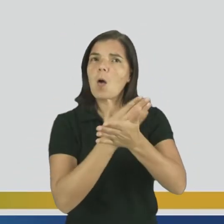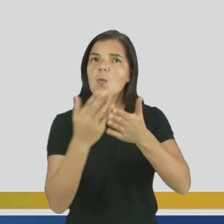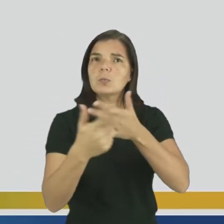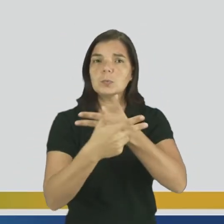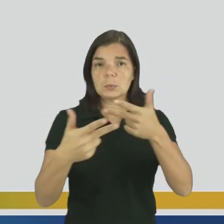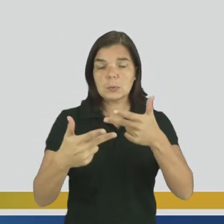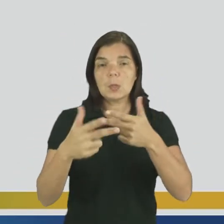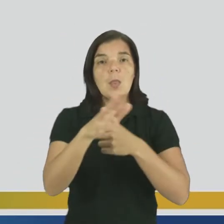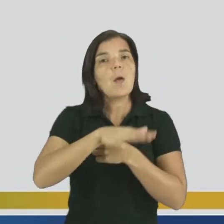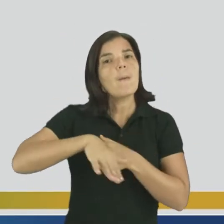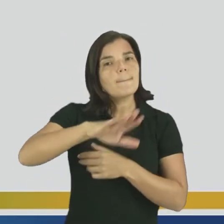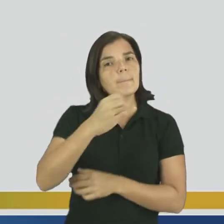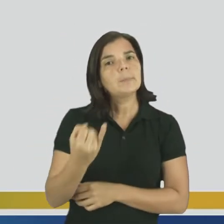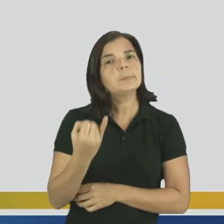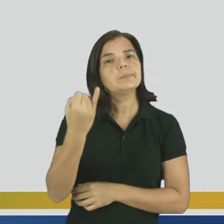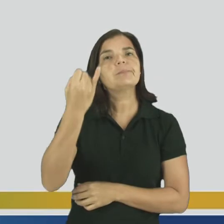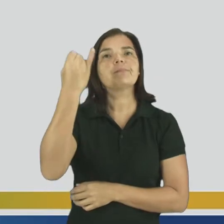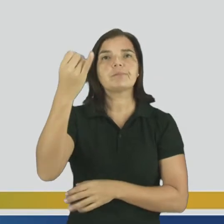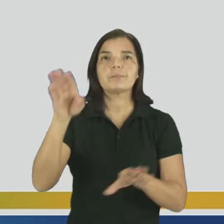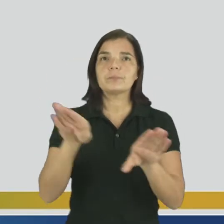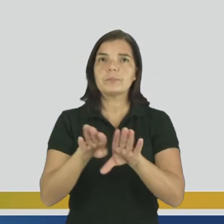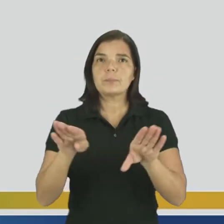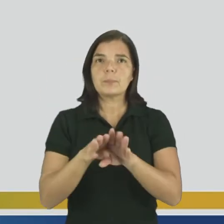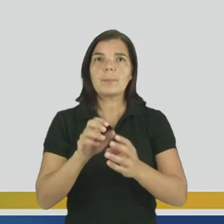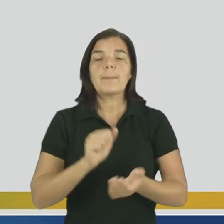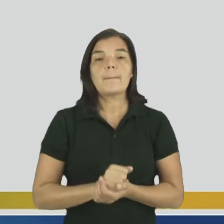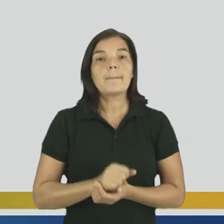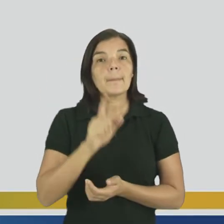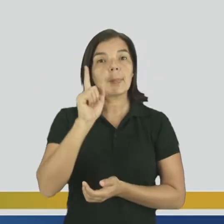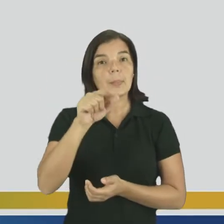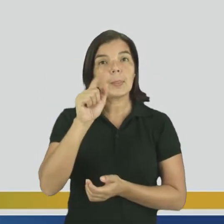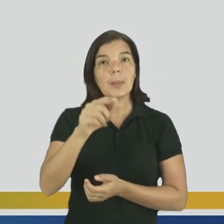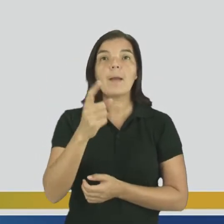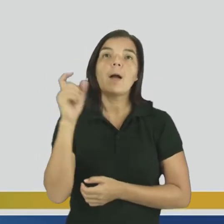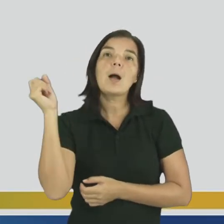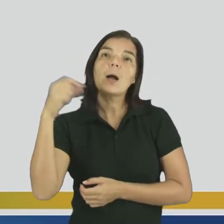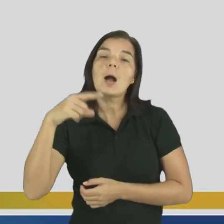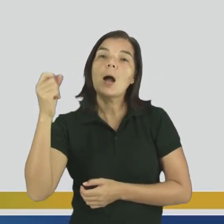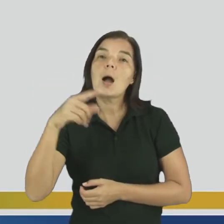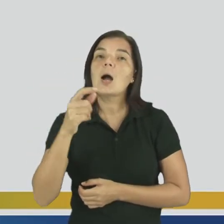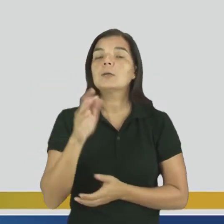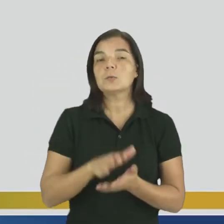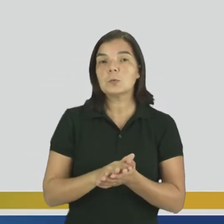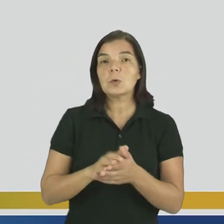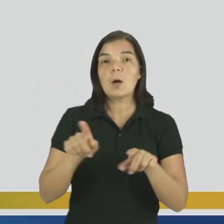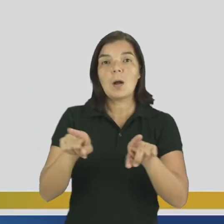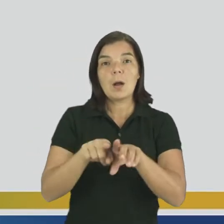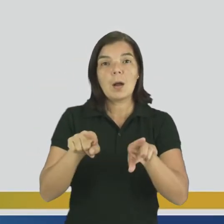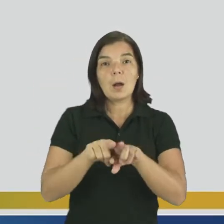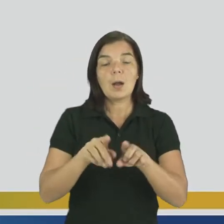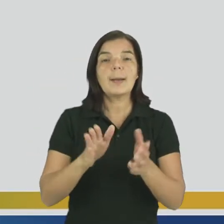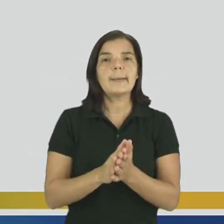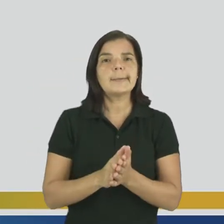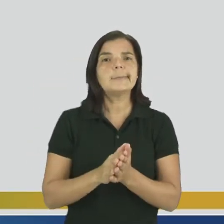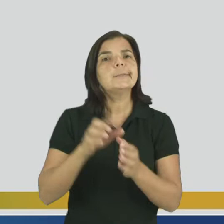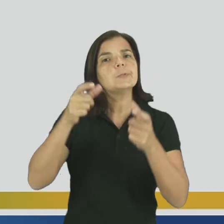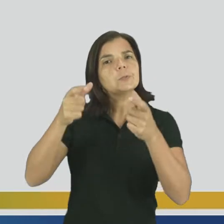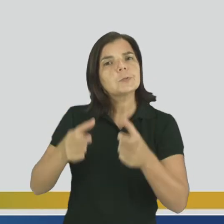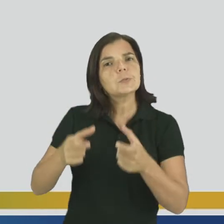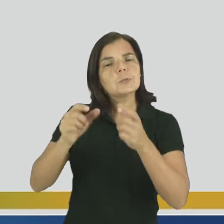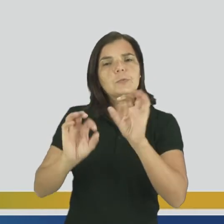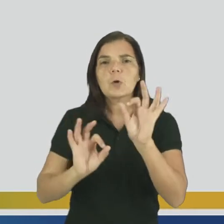questões, e a mais importante delas é essa aqui, ó. Essa que a flechinha azul está indicando. Né? Aqui, nessa região,